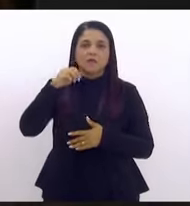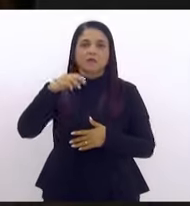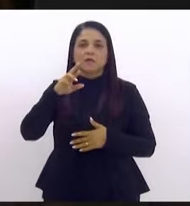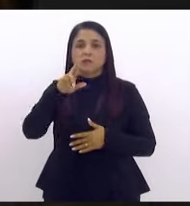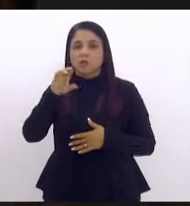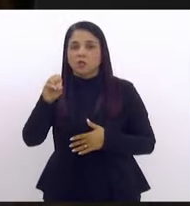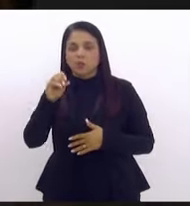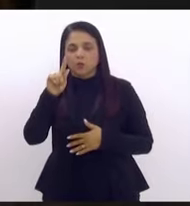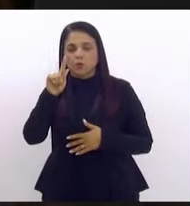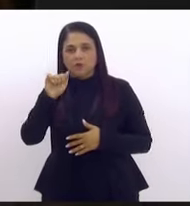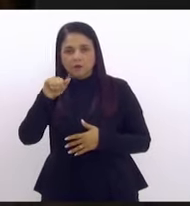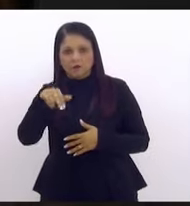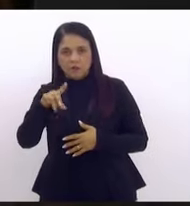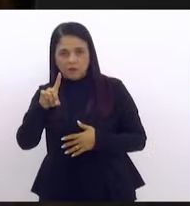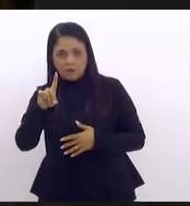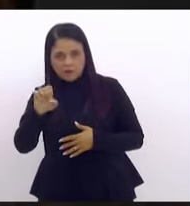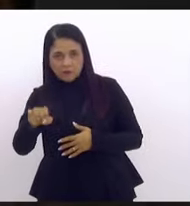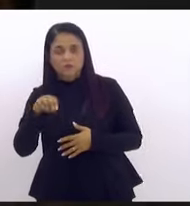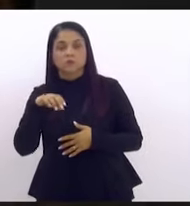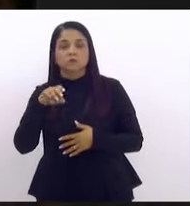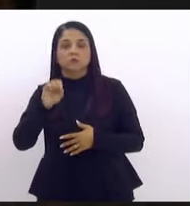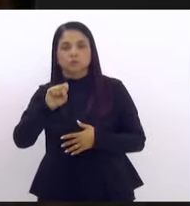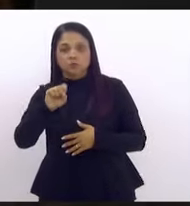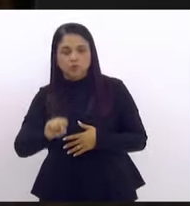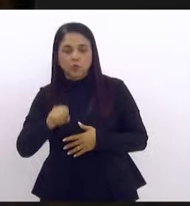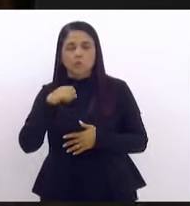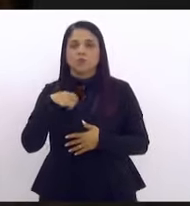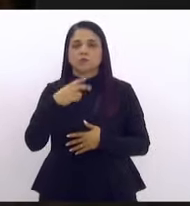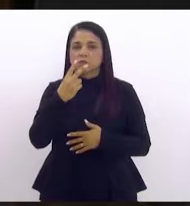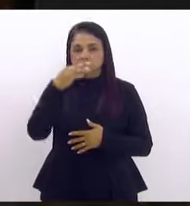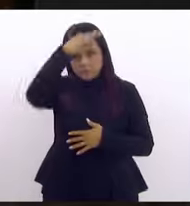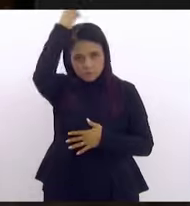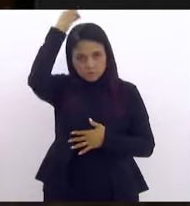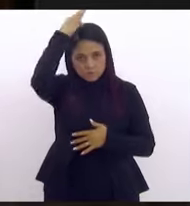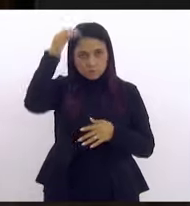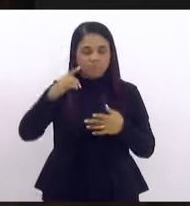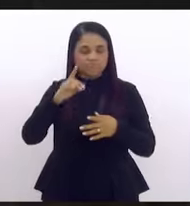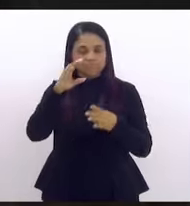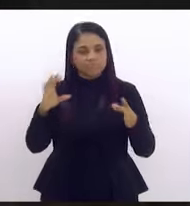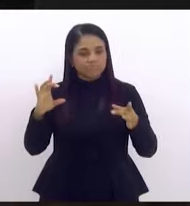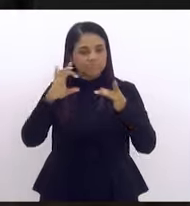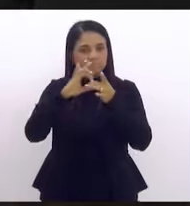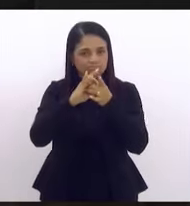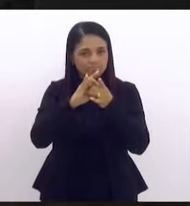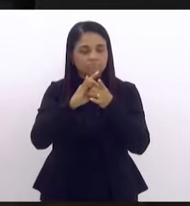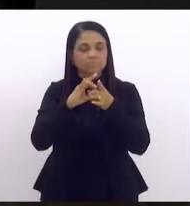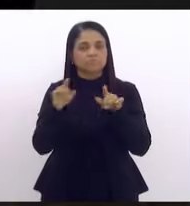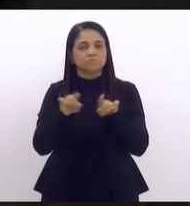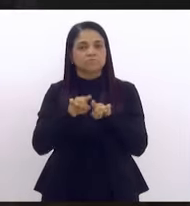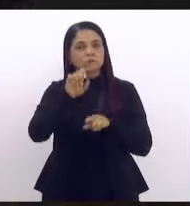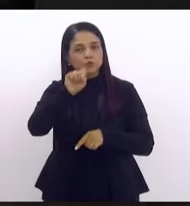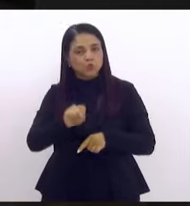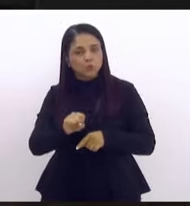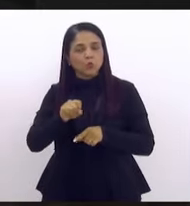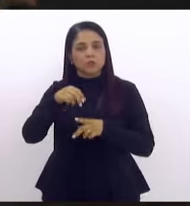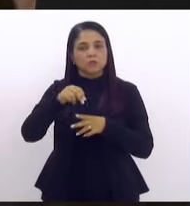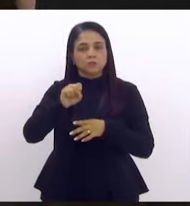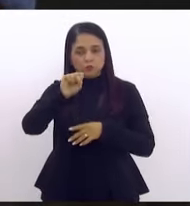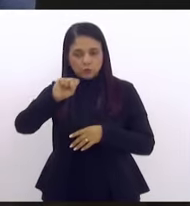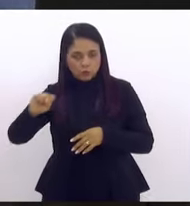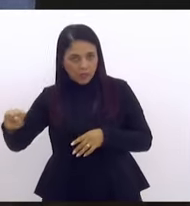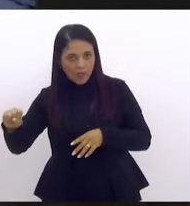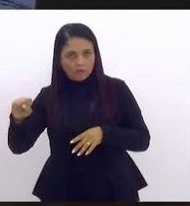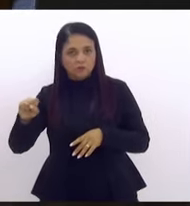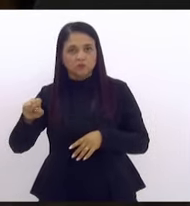com a finalidade de constituir o consórcio de integração dos estados do Sul e Sudeste do Brasil. Pareceres